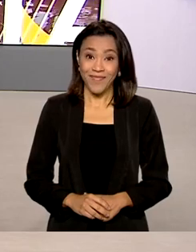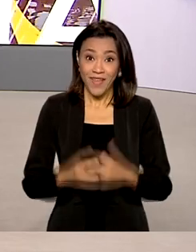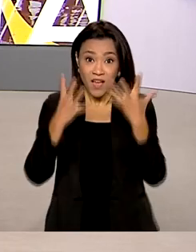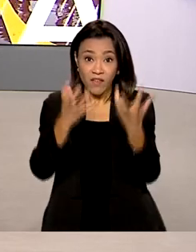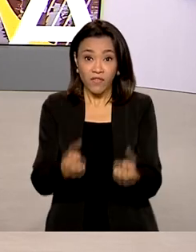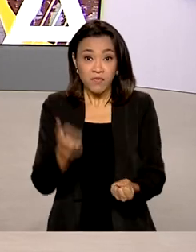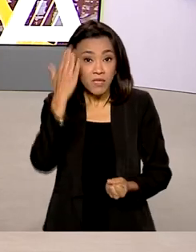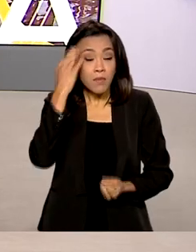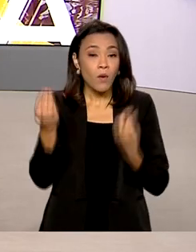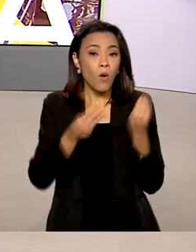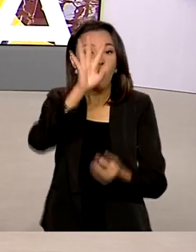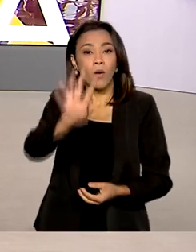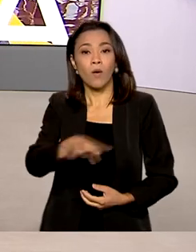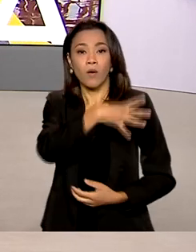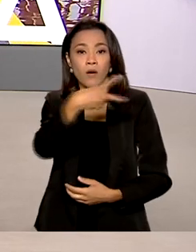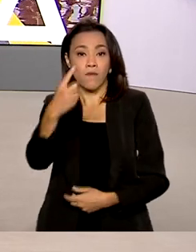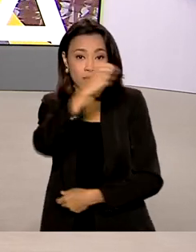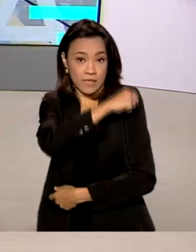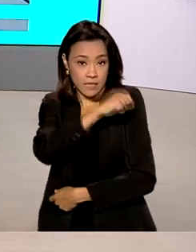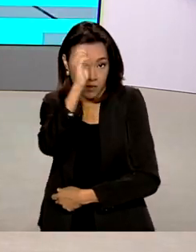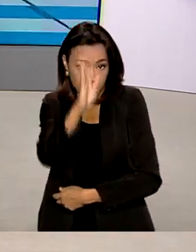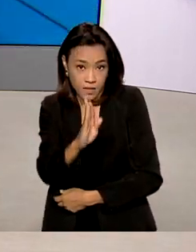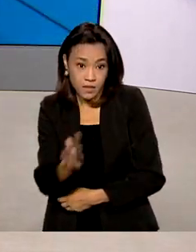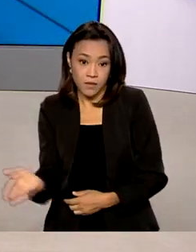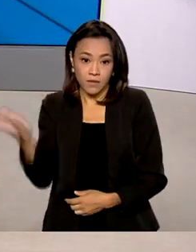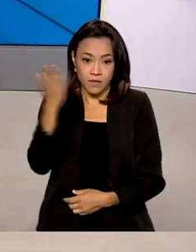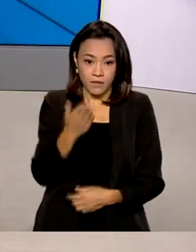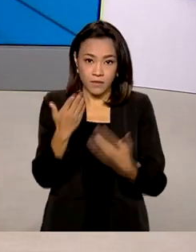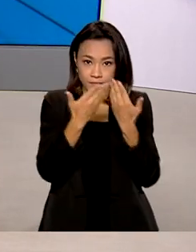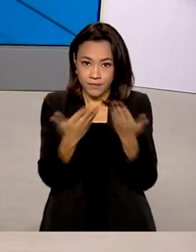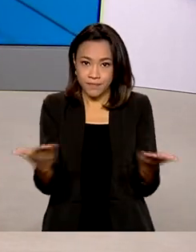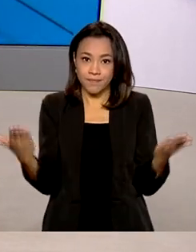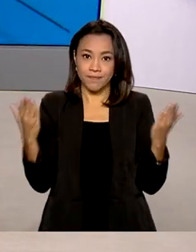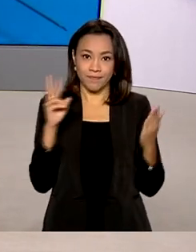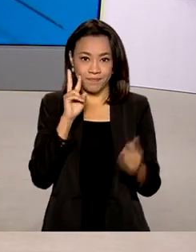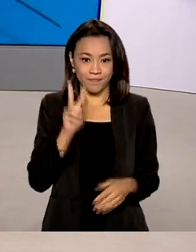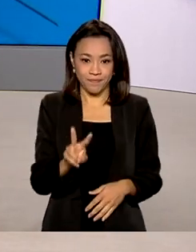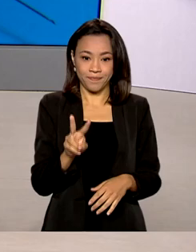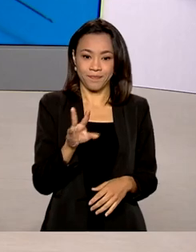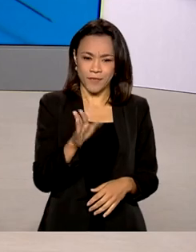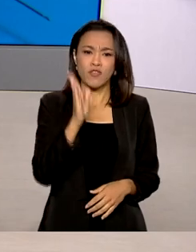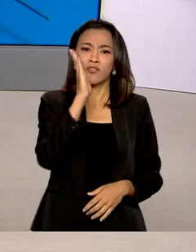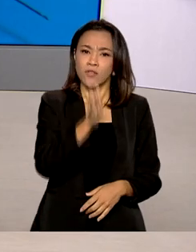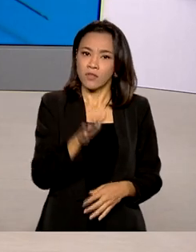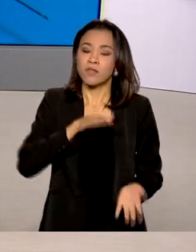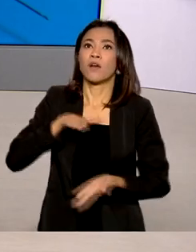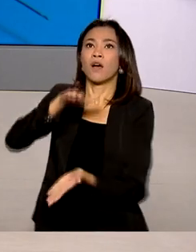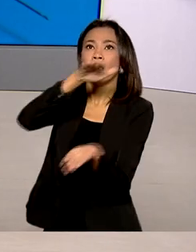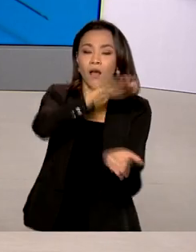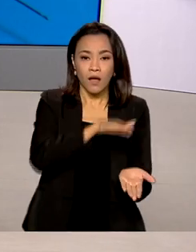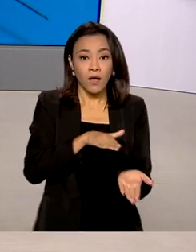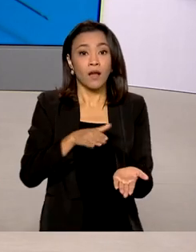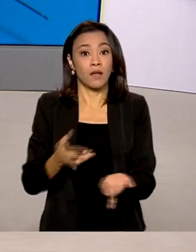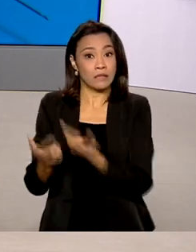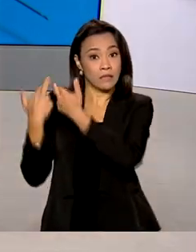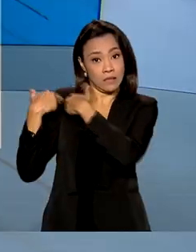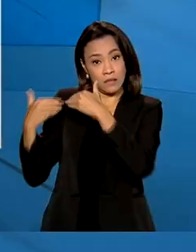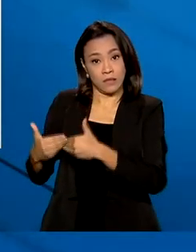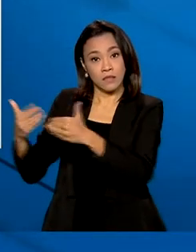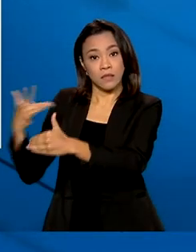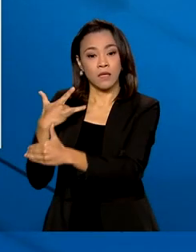Vamos saber agora como está a vacinação no Brasil? Os números aparecem aqui no nosso telão, já foram distribuídas pelo Ministério da